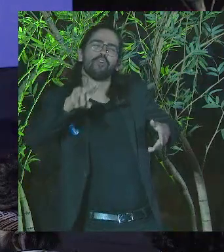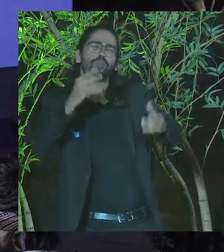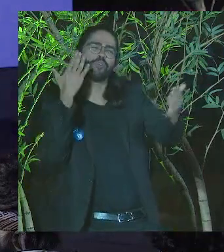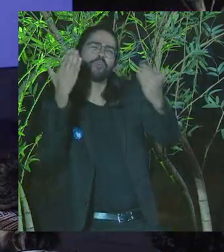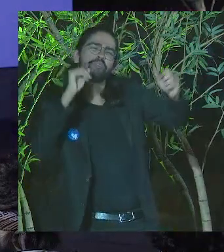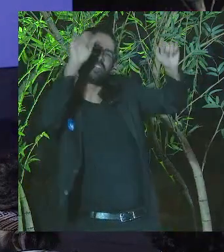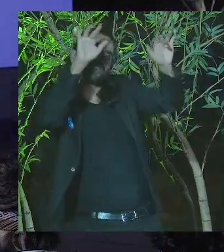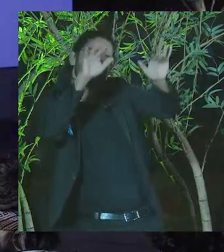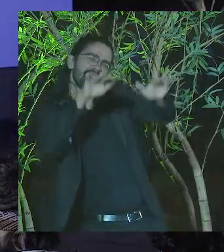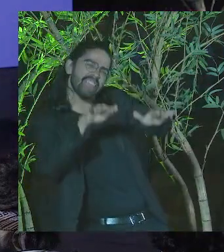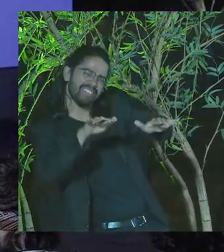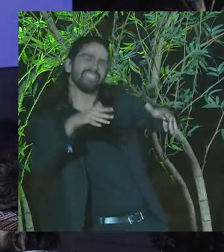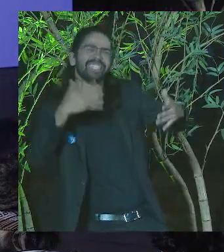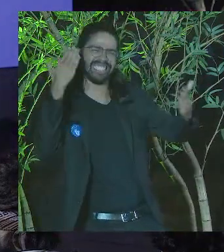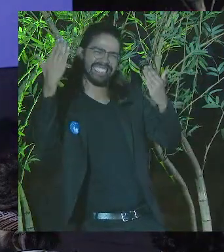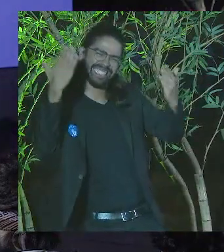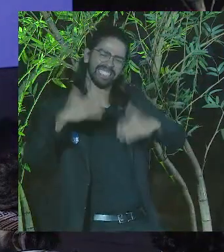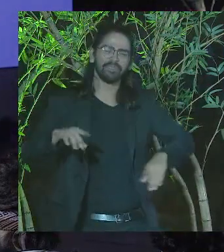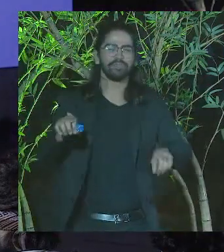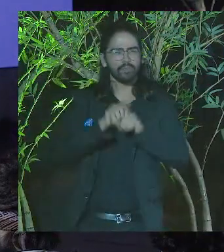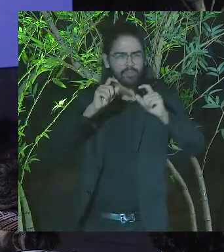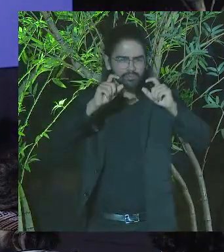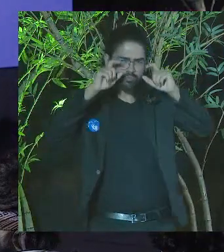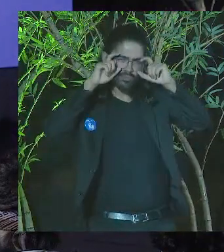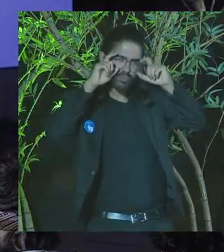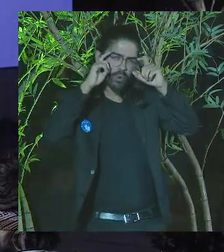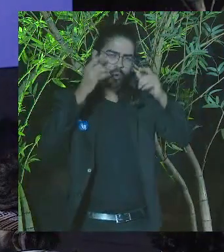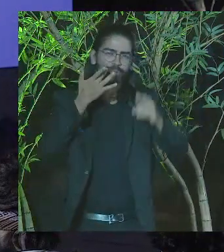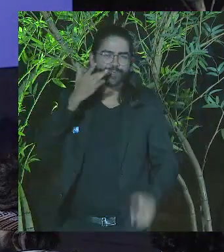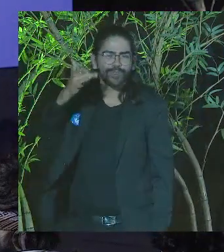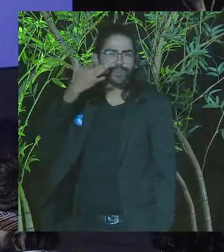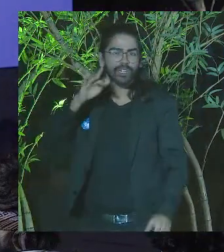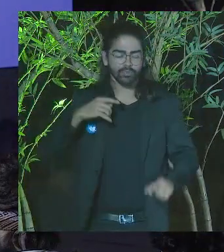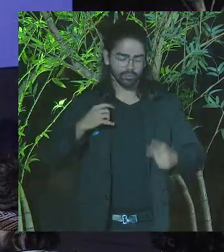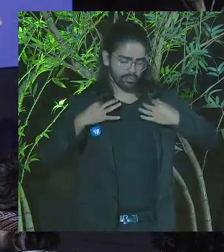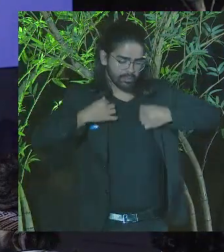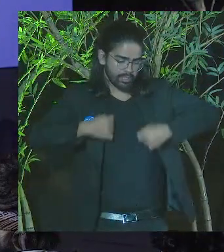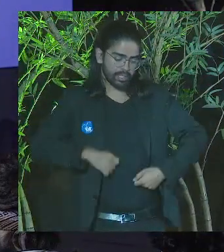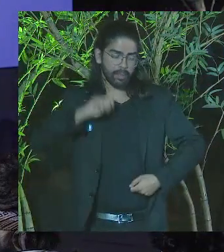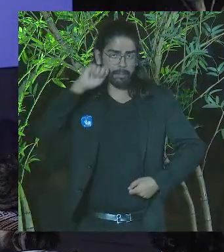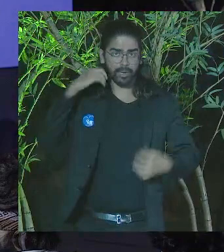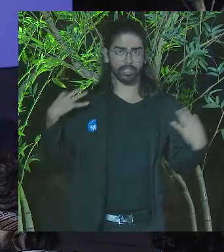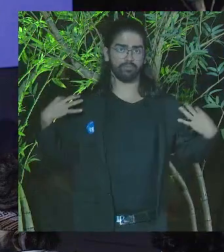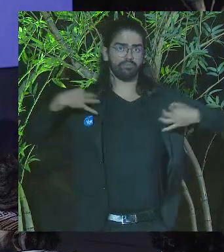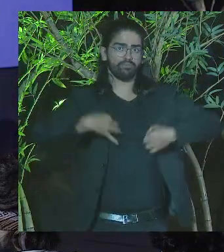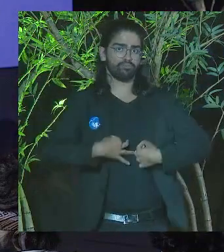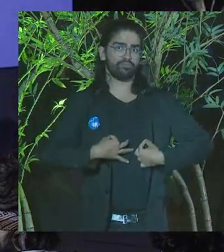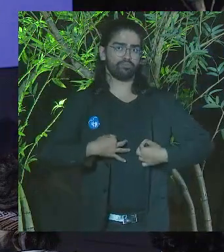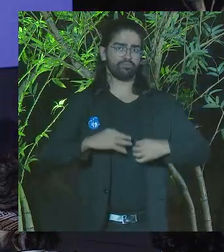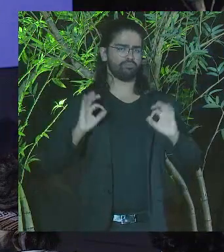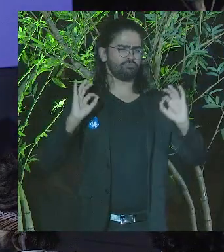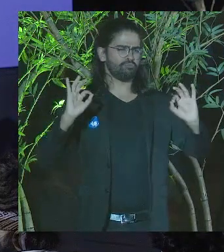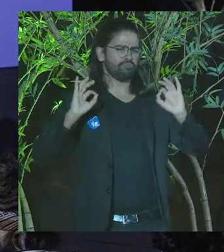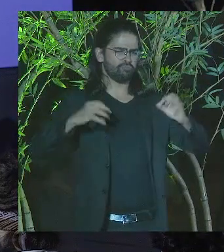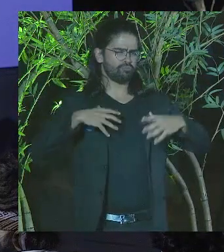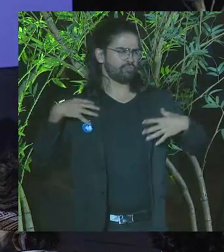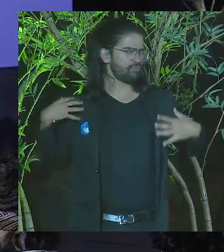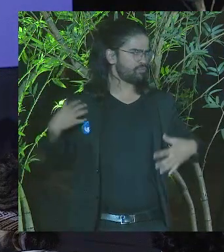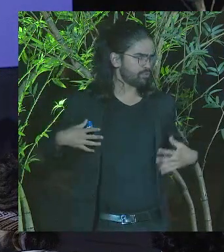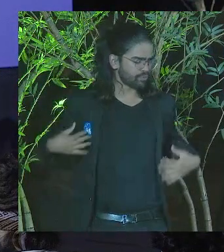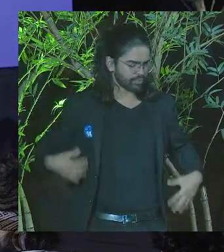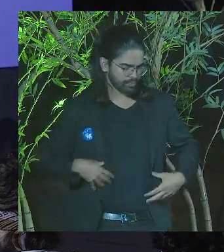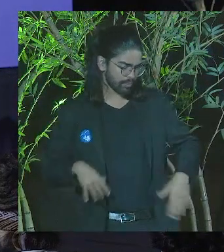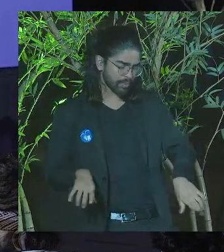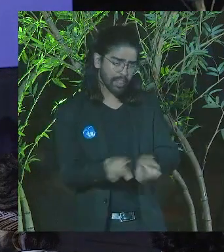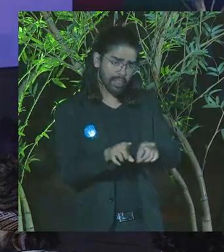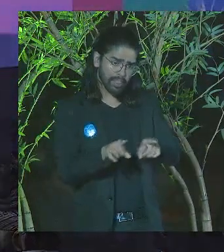estilo Nevu, com óculos dourados, estou aqui com uma camiseta preta, por cima um blazer estiloso, assim, meio rabiscado, uma